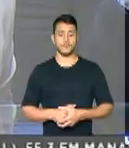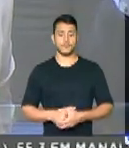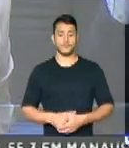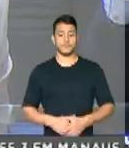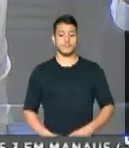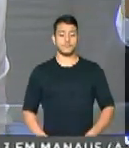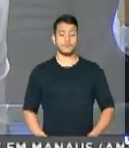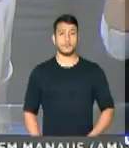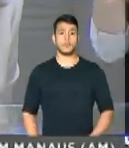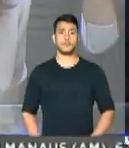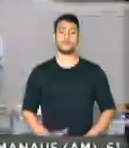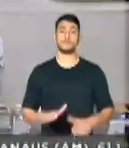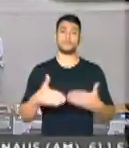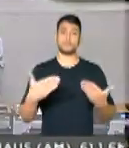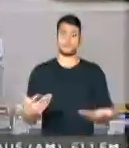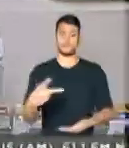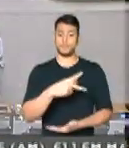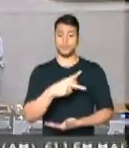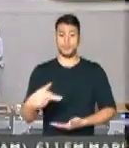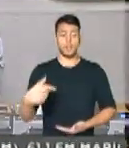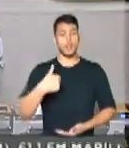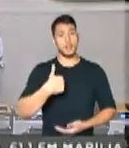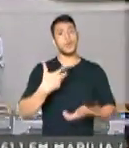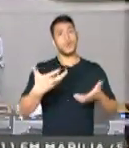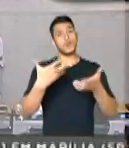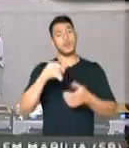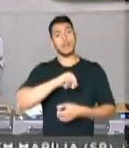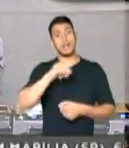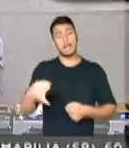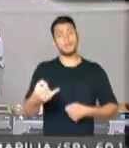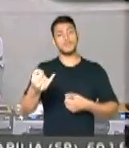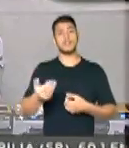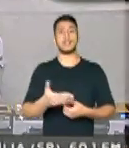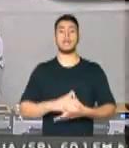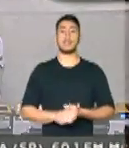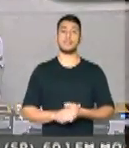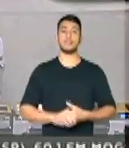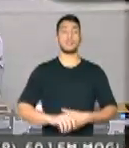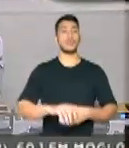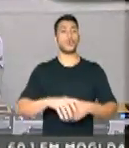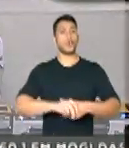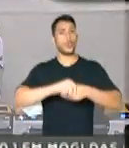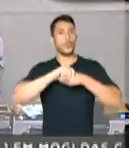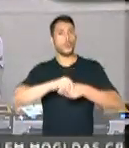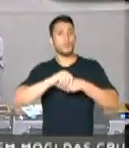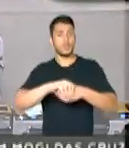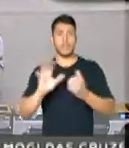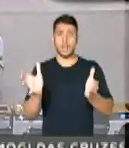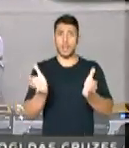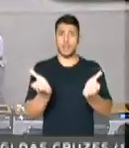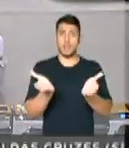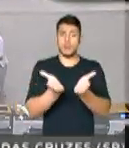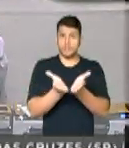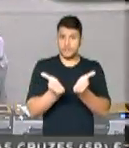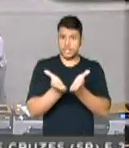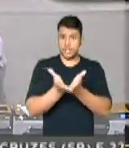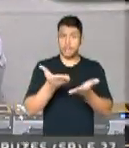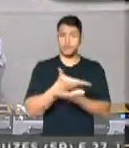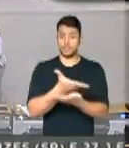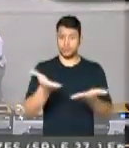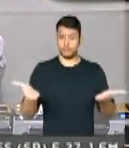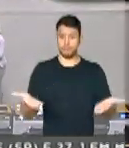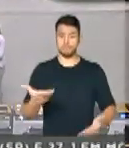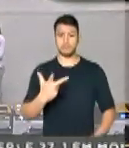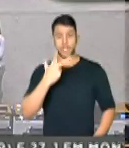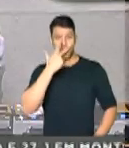Presidenta, eu queria aqui elogiar a postura da bancada evangélica.